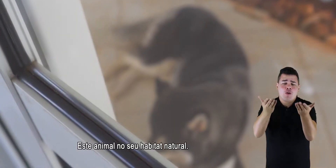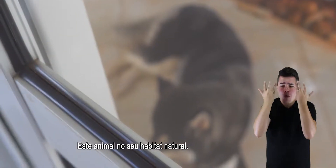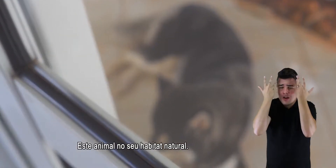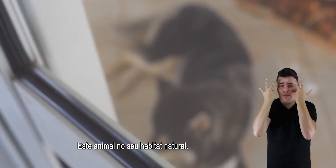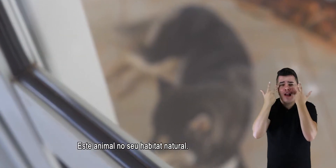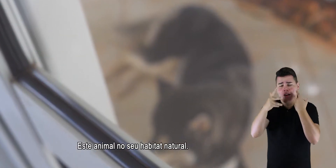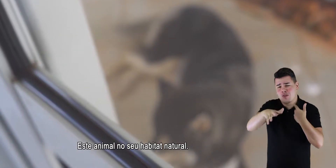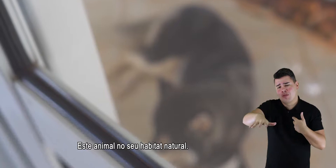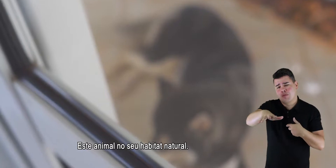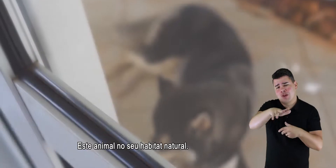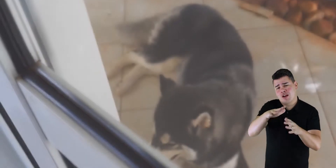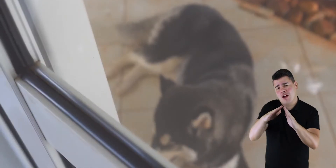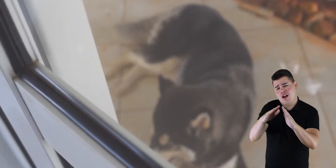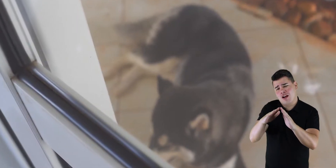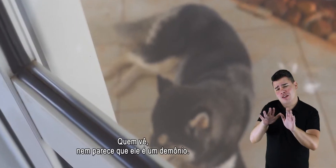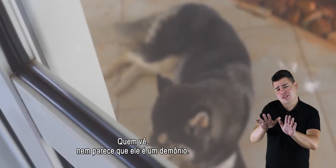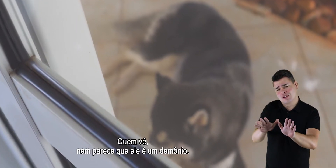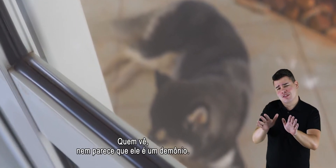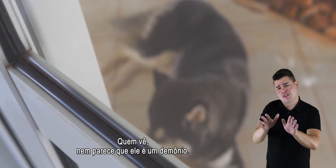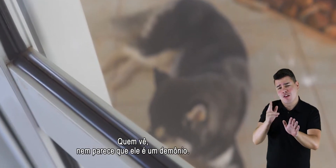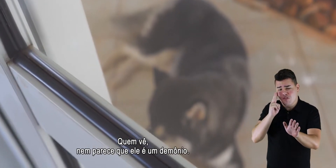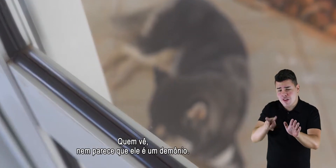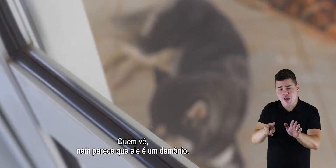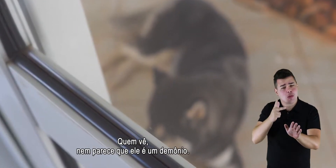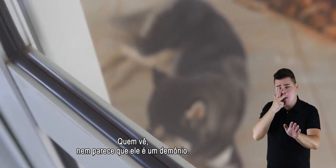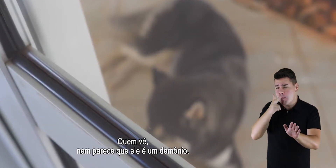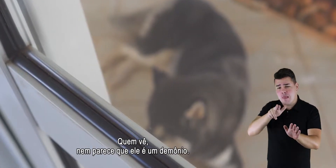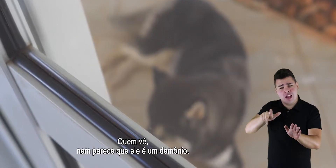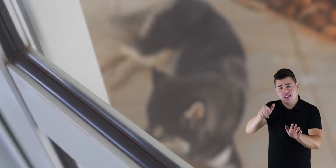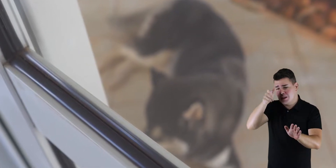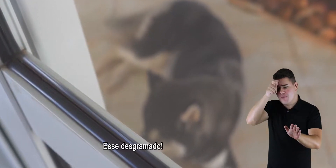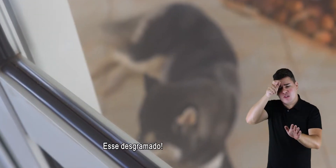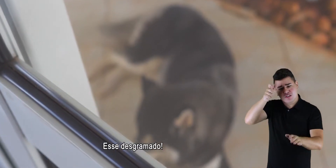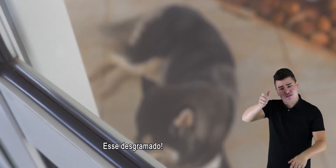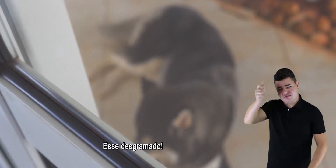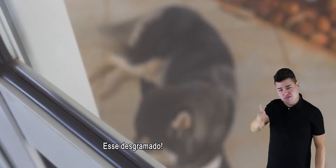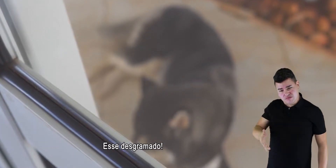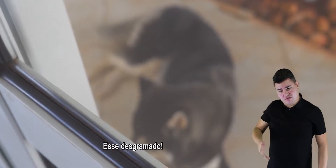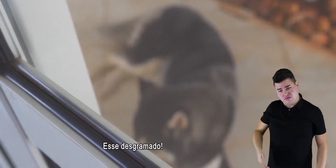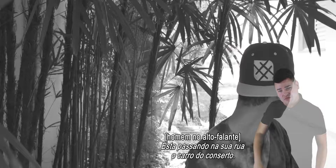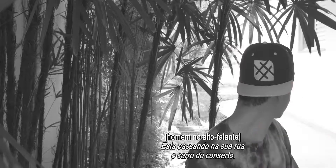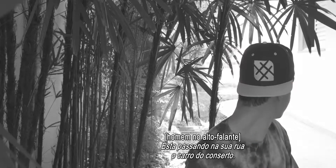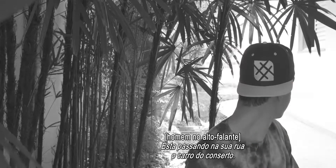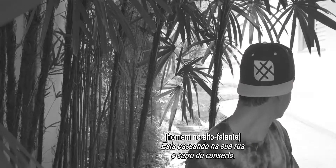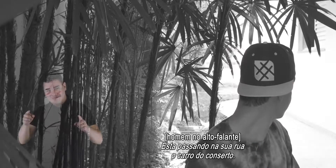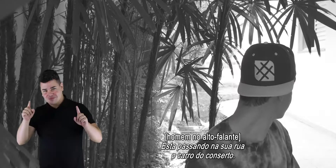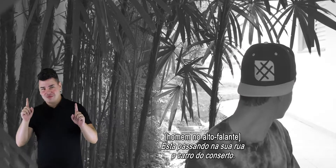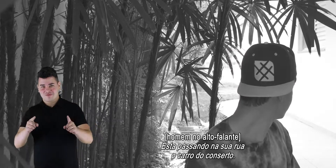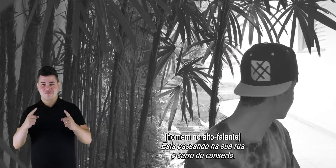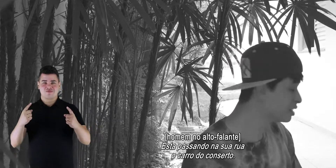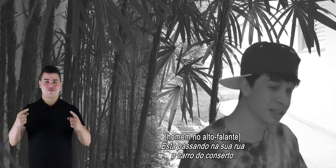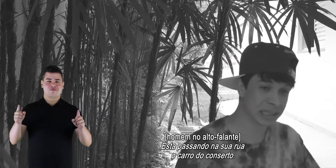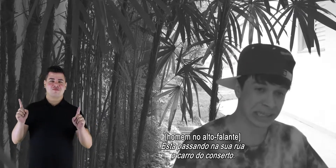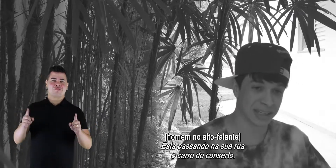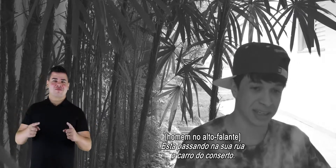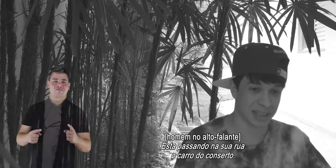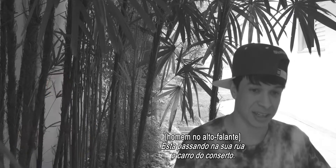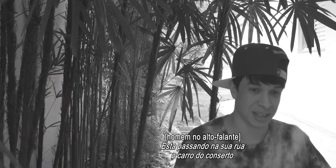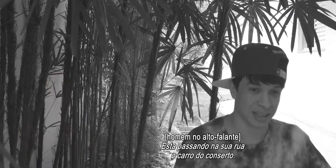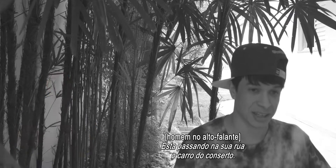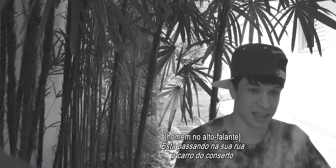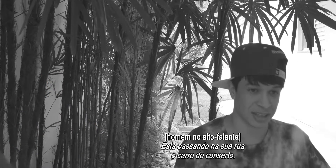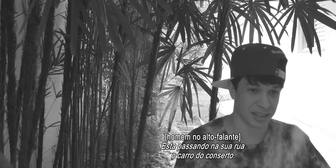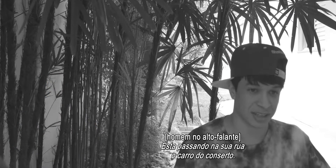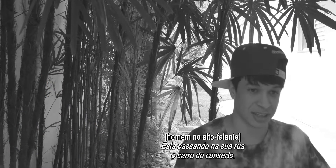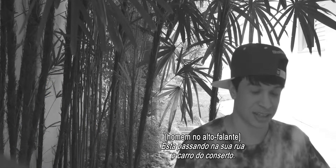Este animal no seu habitat natural. Quem vê nem parece que ele é um demônio. Esse desgramado. Com a imagem em preto e branco, Aruan mantém-se olhando